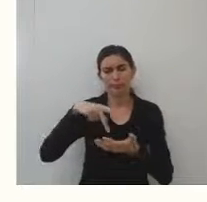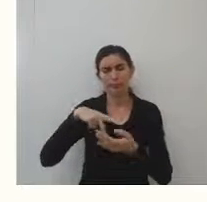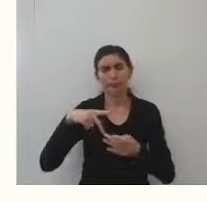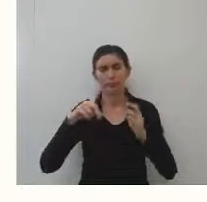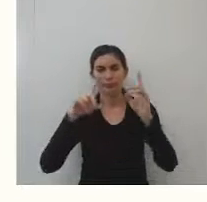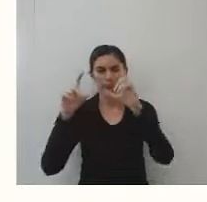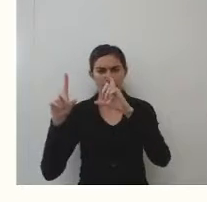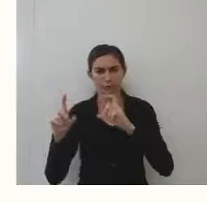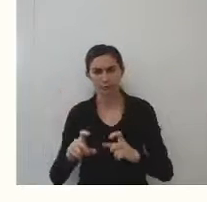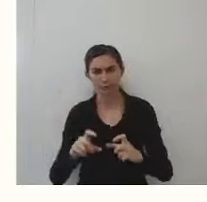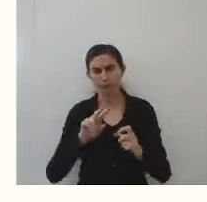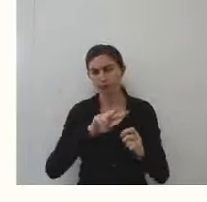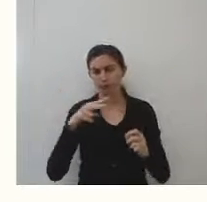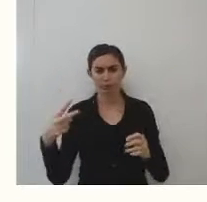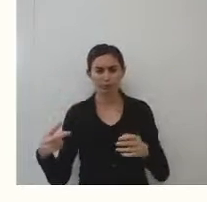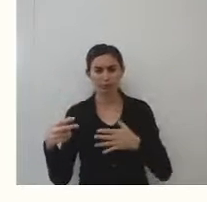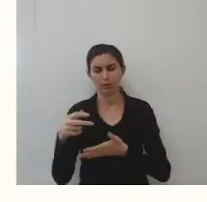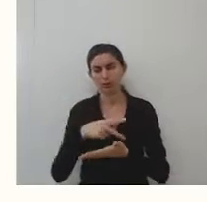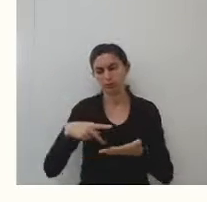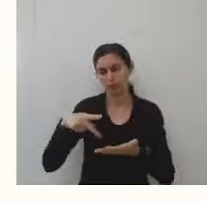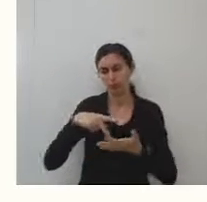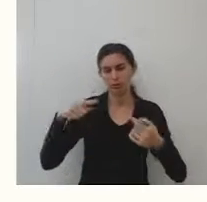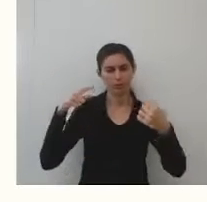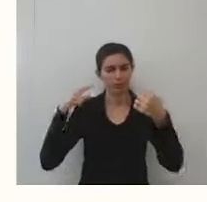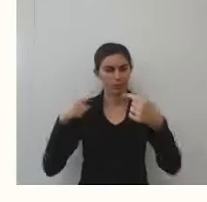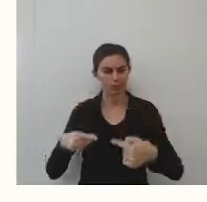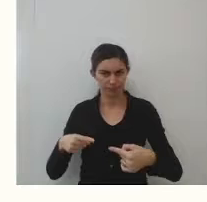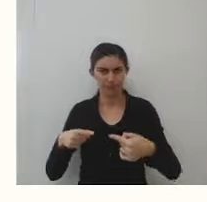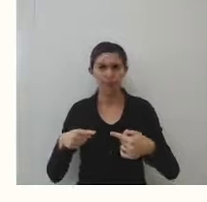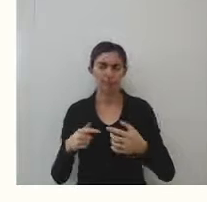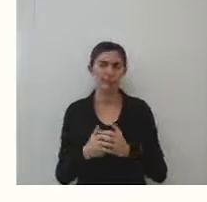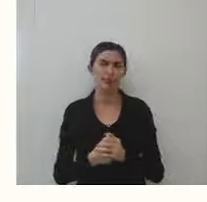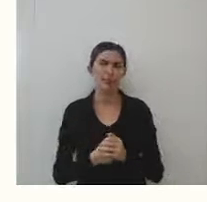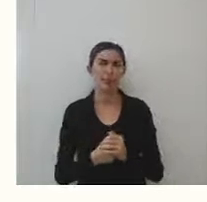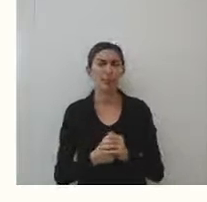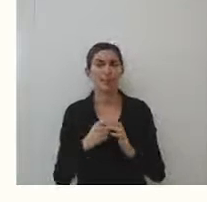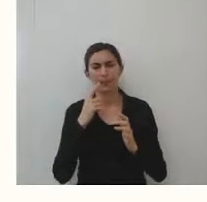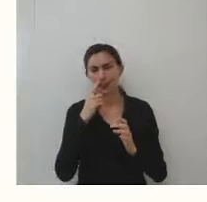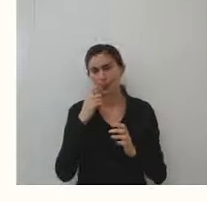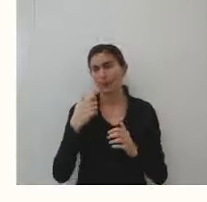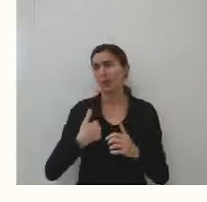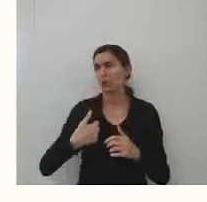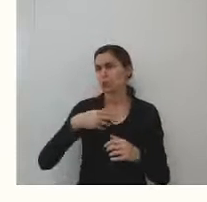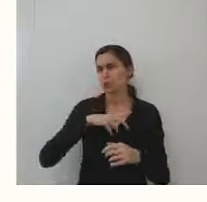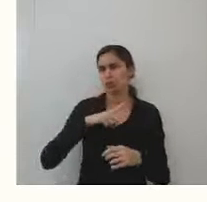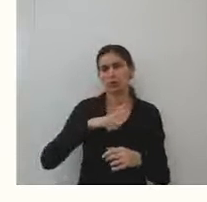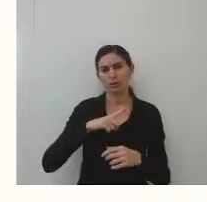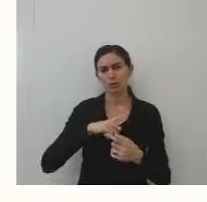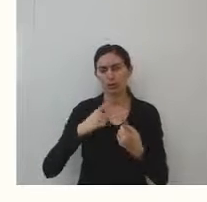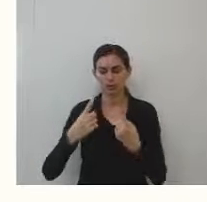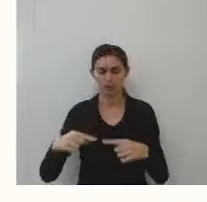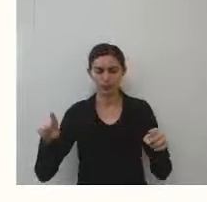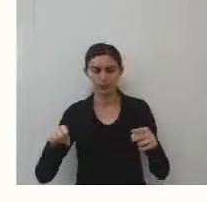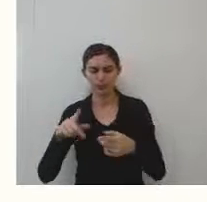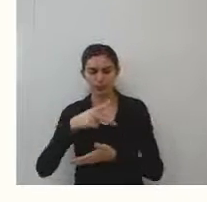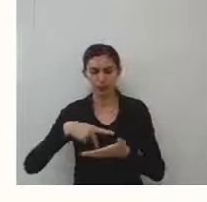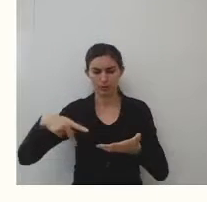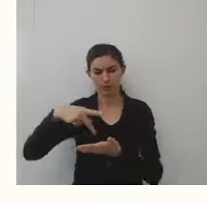é uma foto no contexto da dança de competição. A gente tem a